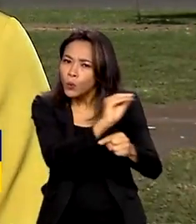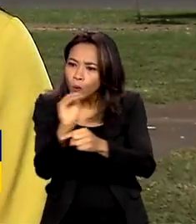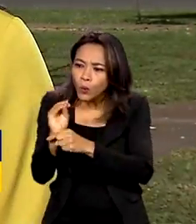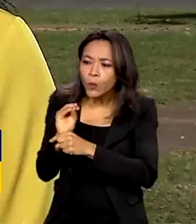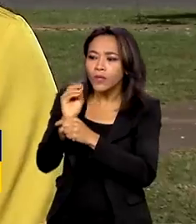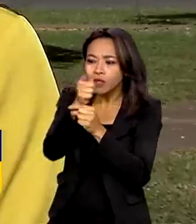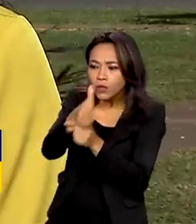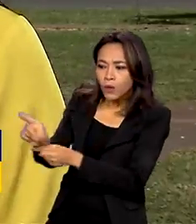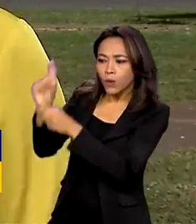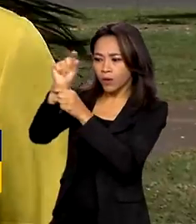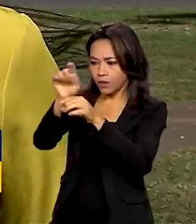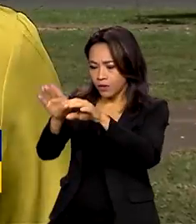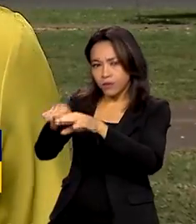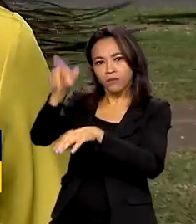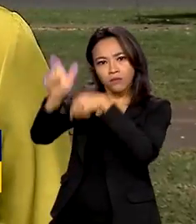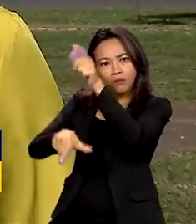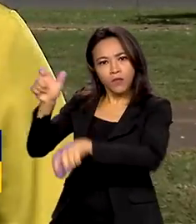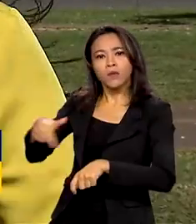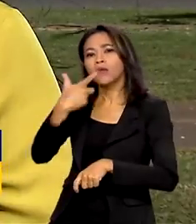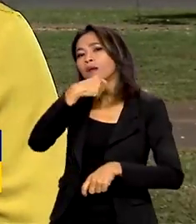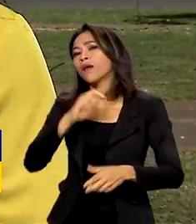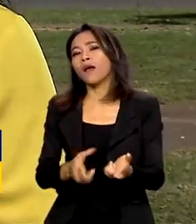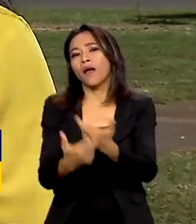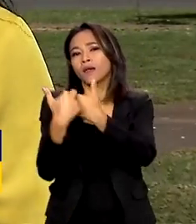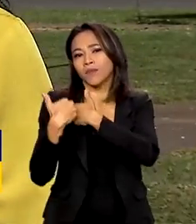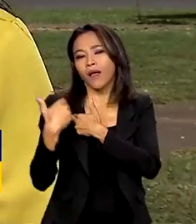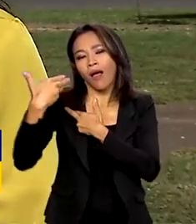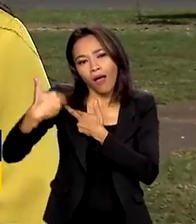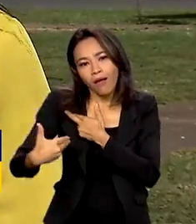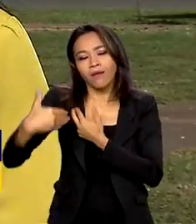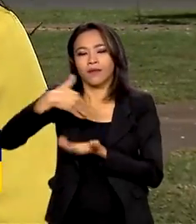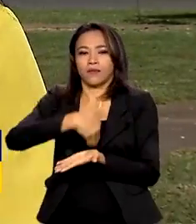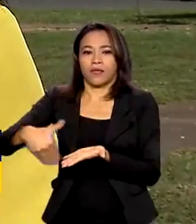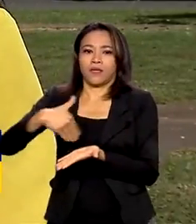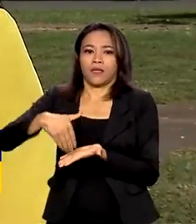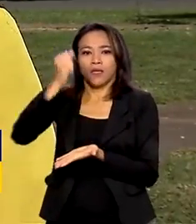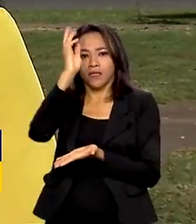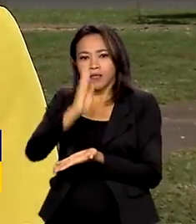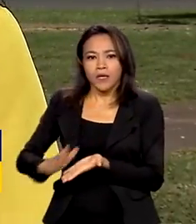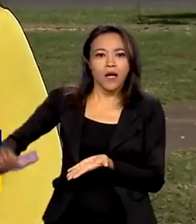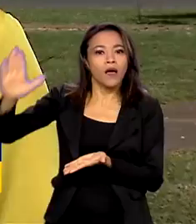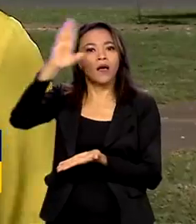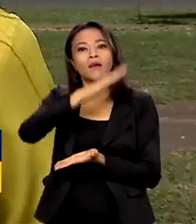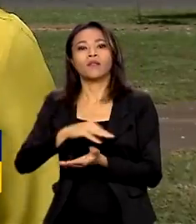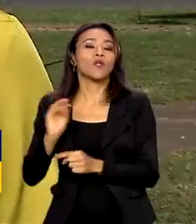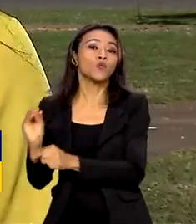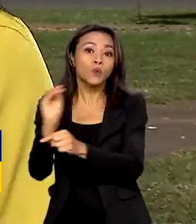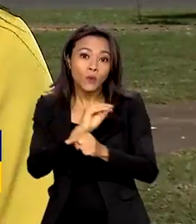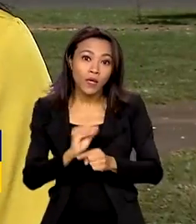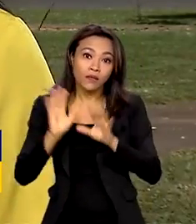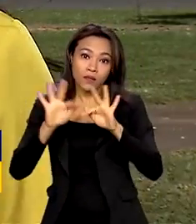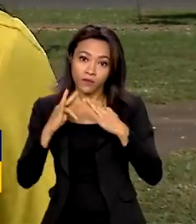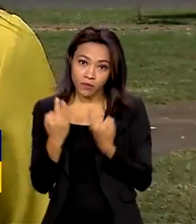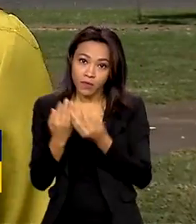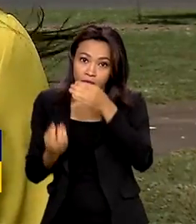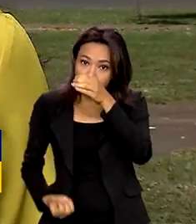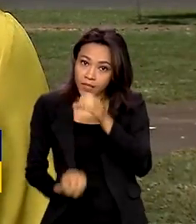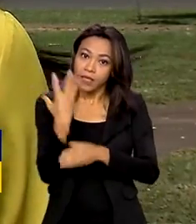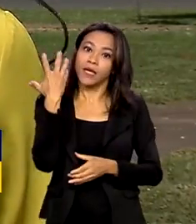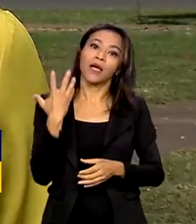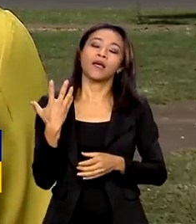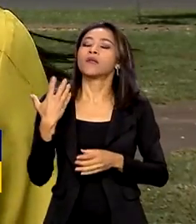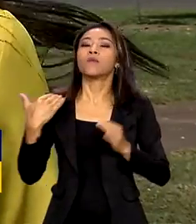E quem está responsável por isso é a Secretaria Nacional de Cuidados e Família, criada pelo Ministério